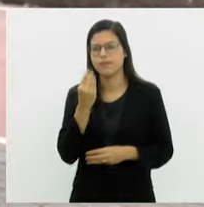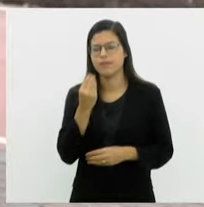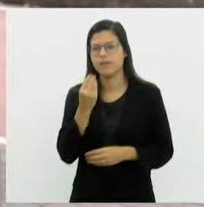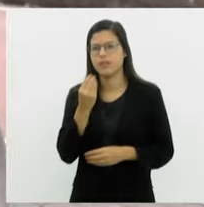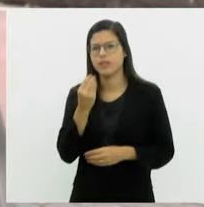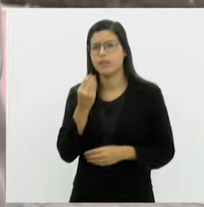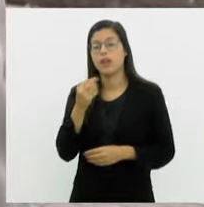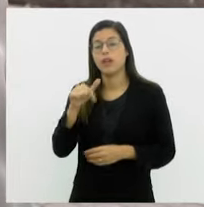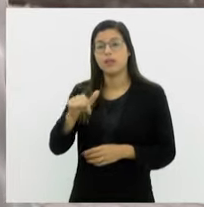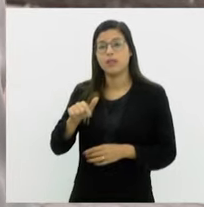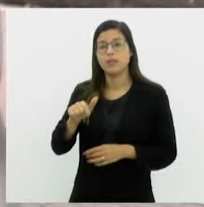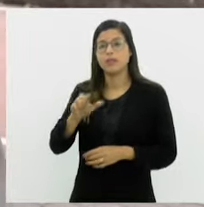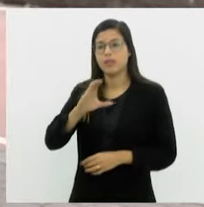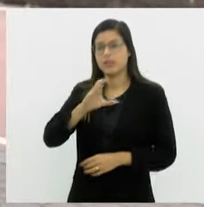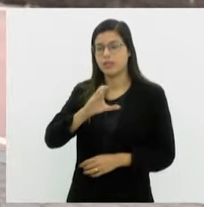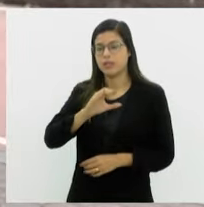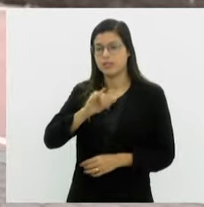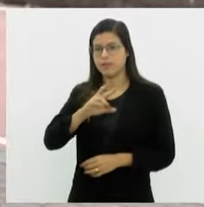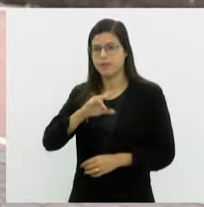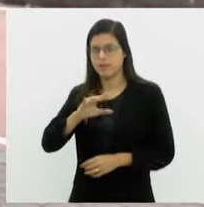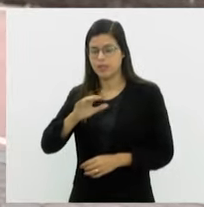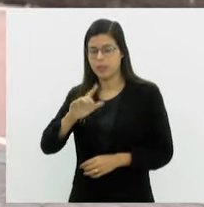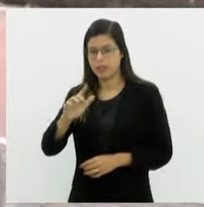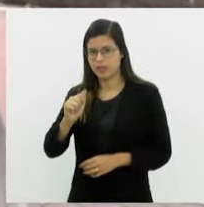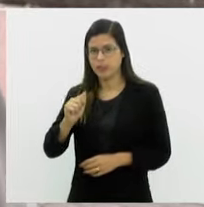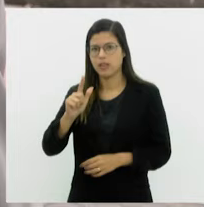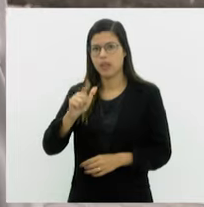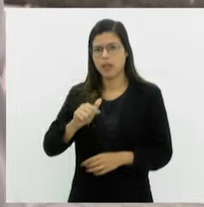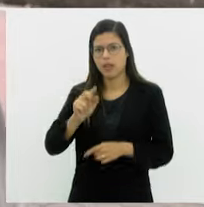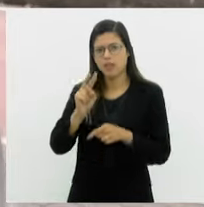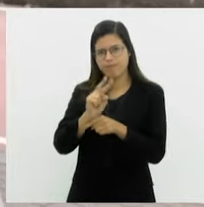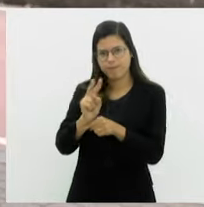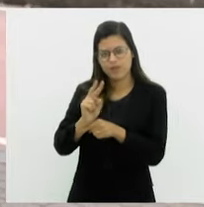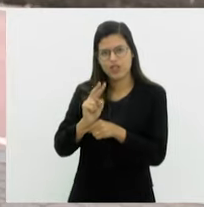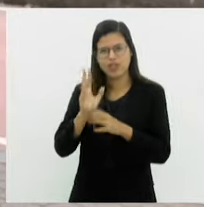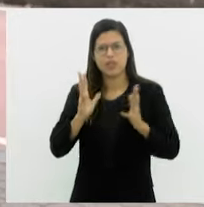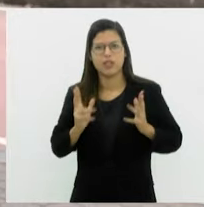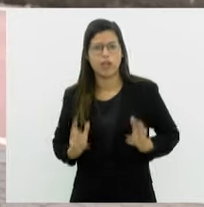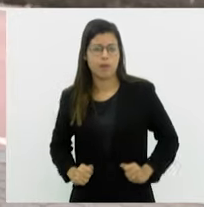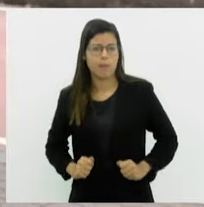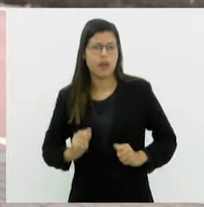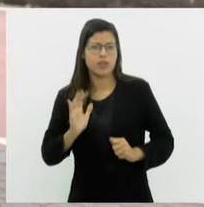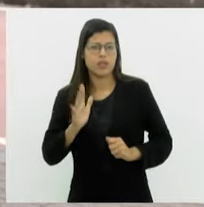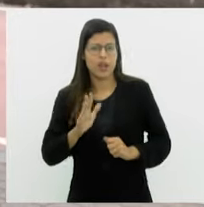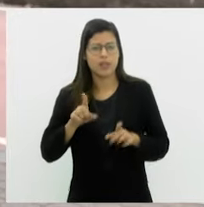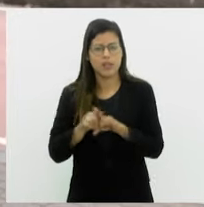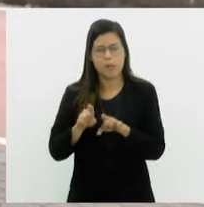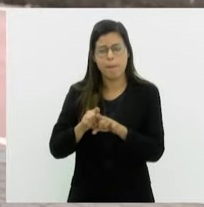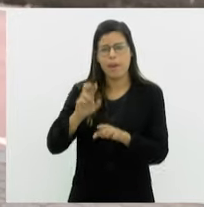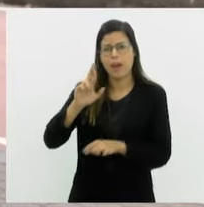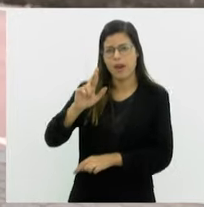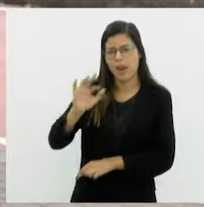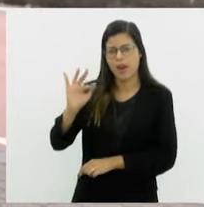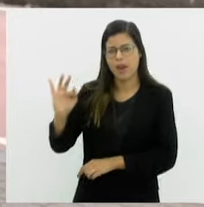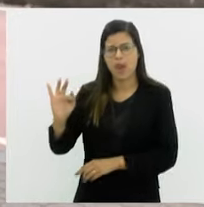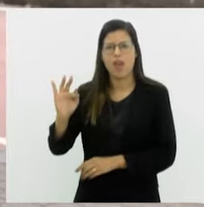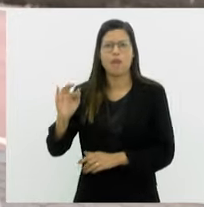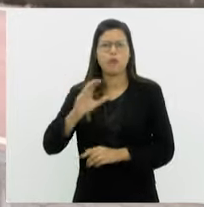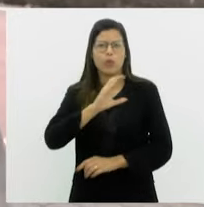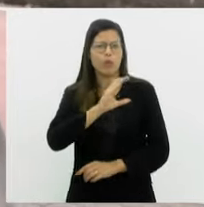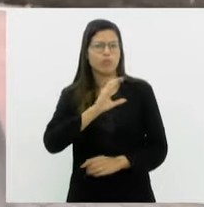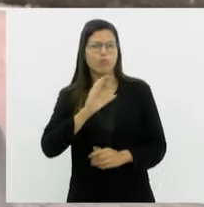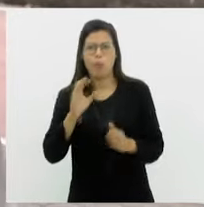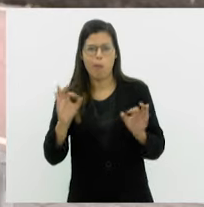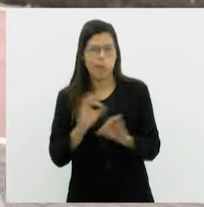da Suvisa, que é a Superintendência de Vigilância Sanitária, já sai com a Receita Federal, com o CNPJ, já sai com a